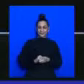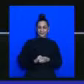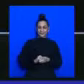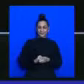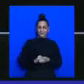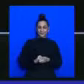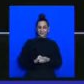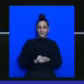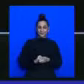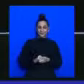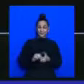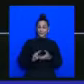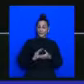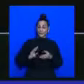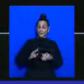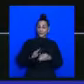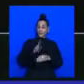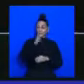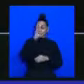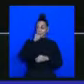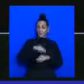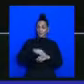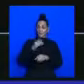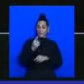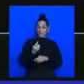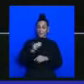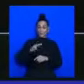55. Prêmio principal de mais de